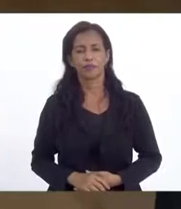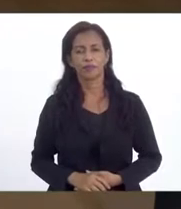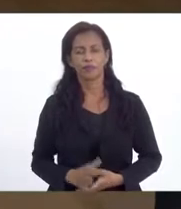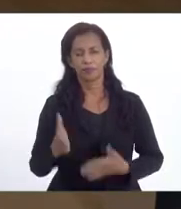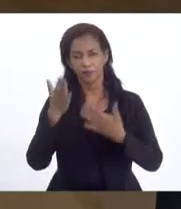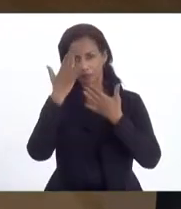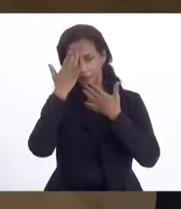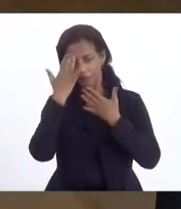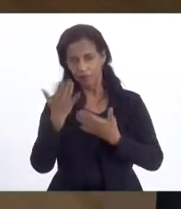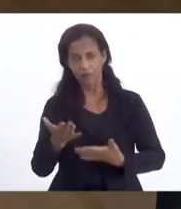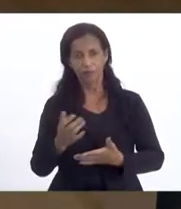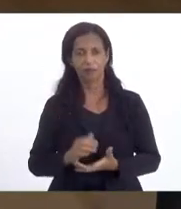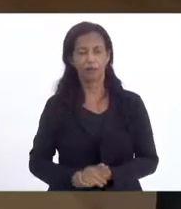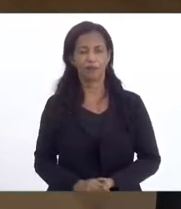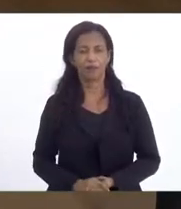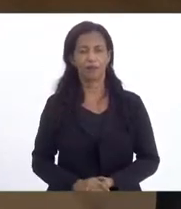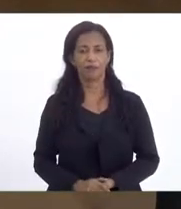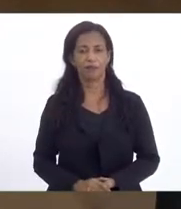Agradecer